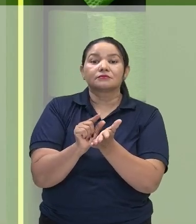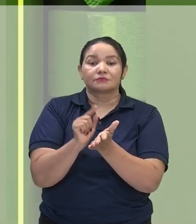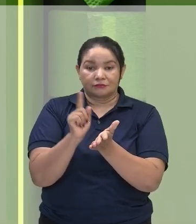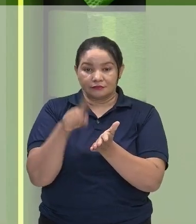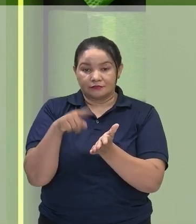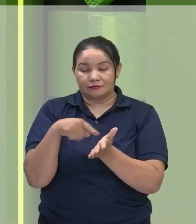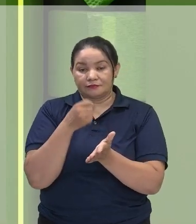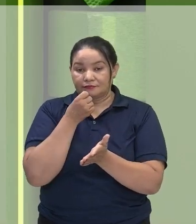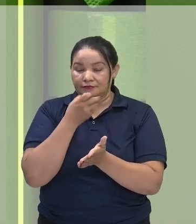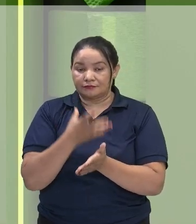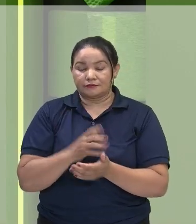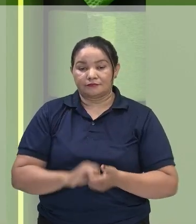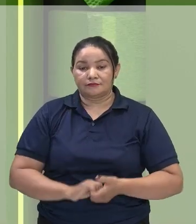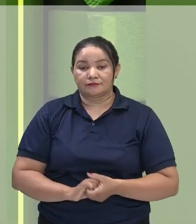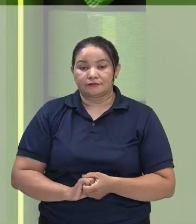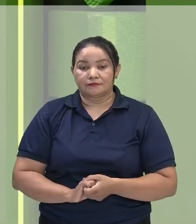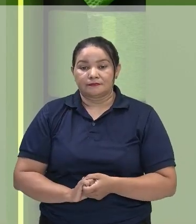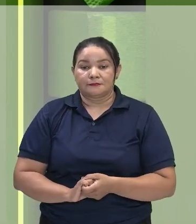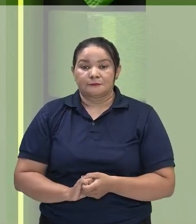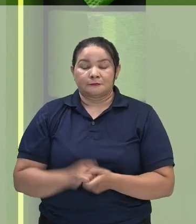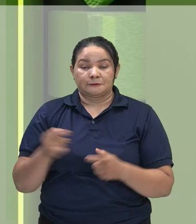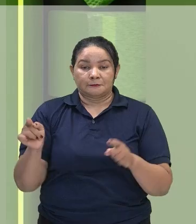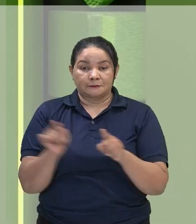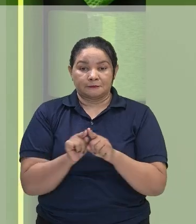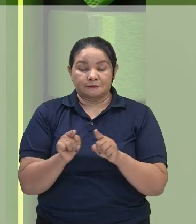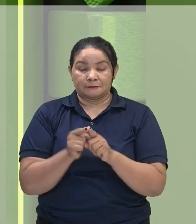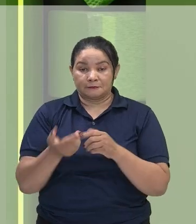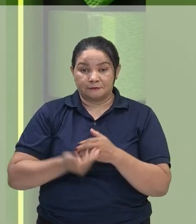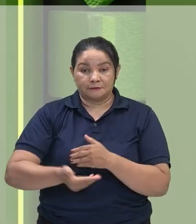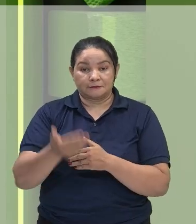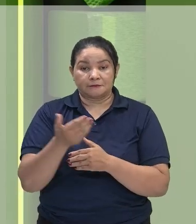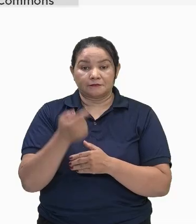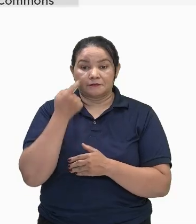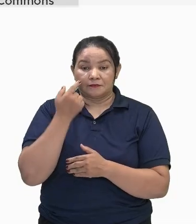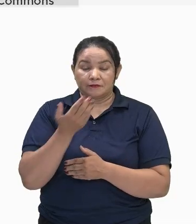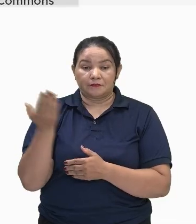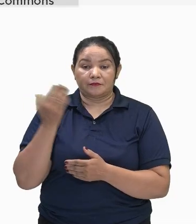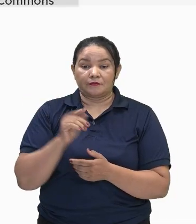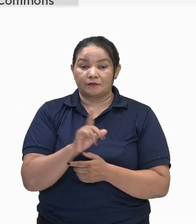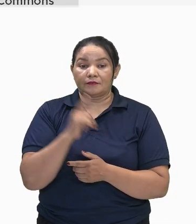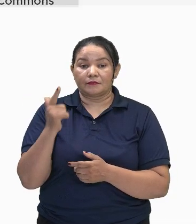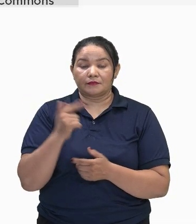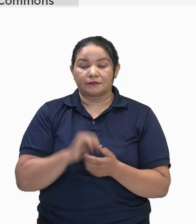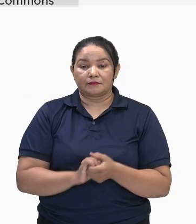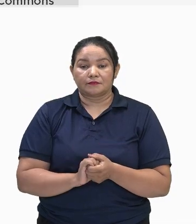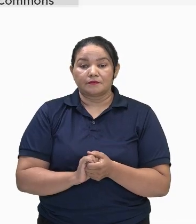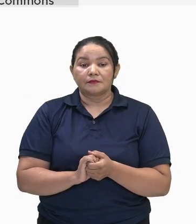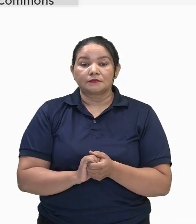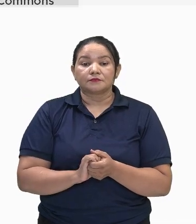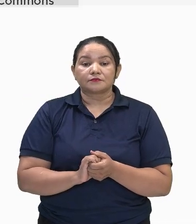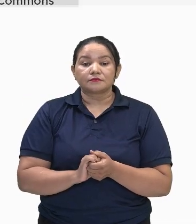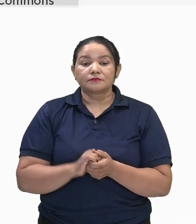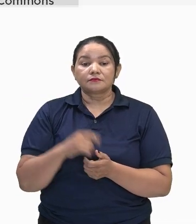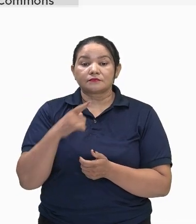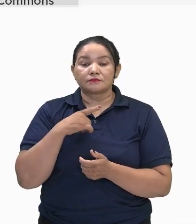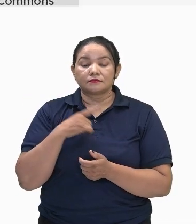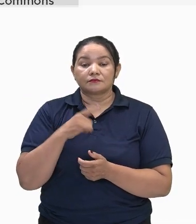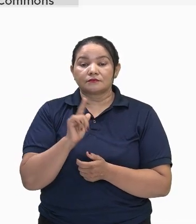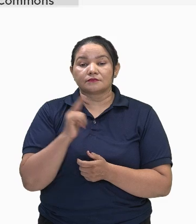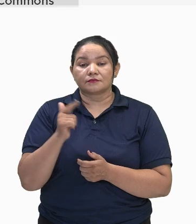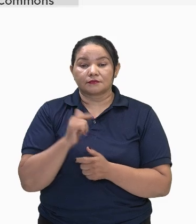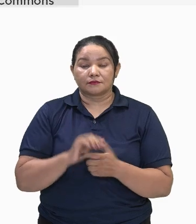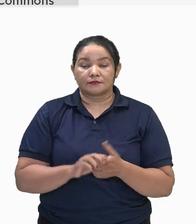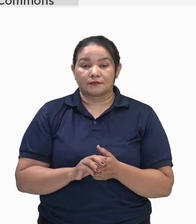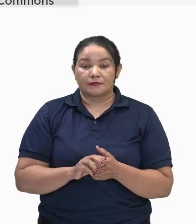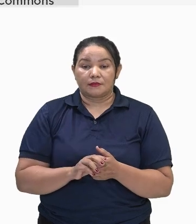acessível, tá? Bom, a gente vai avançar aí para ver as usinas fotovoltaicas. Então, as usinas fotovoltaicas,